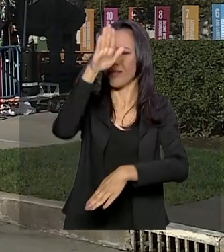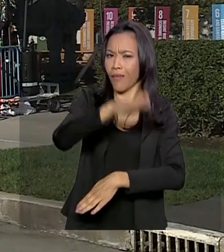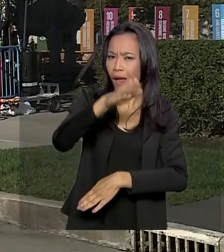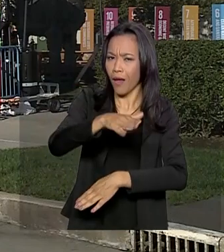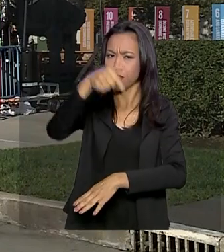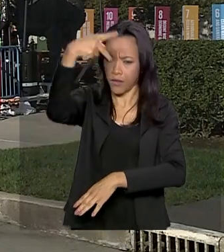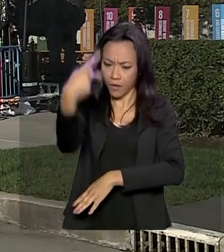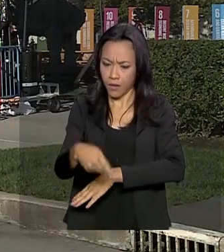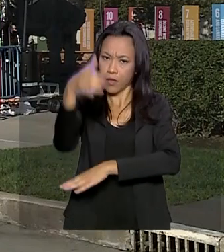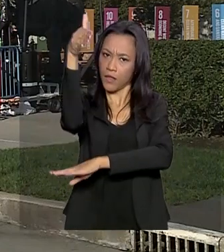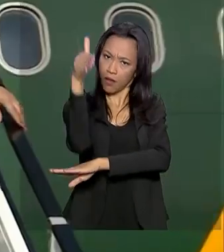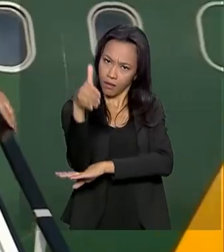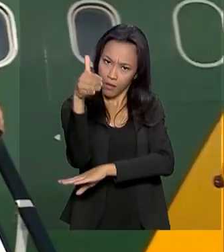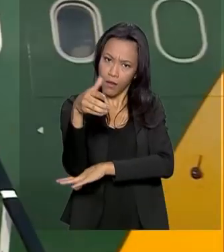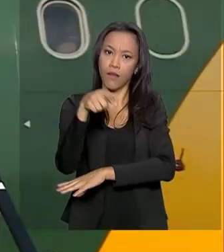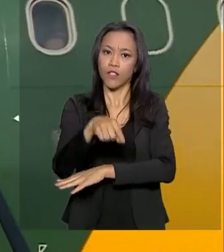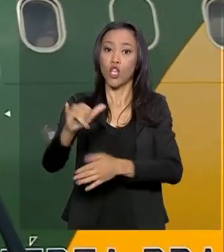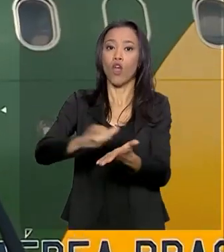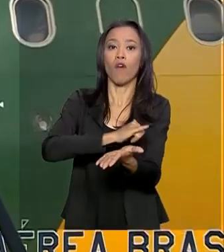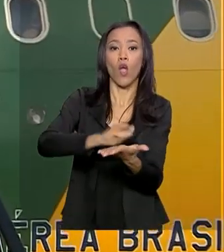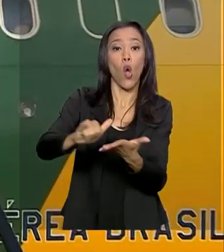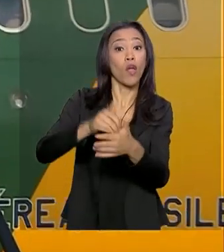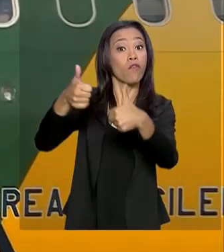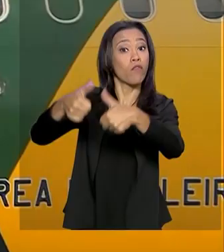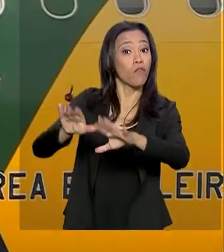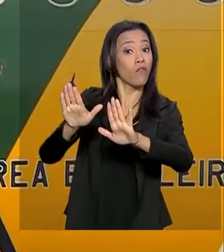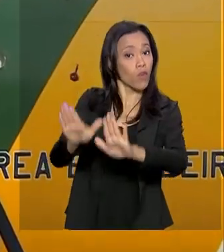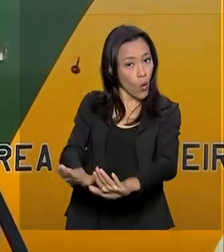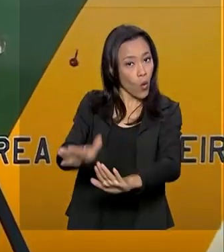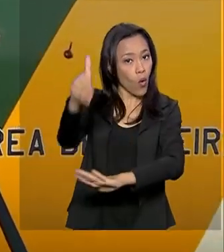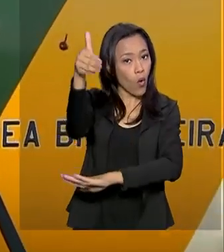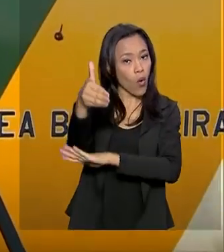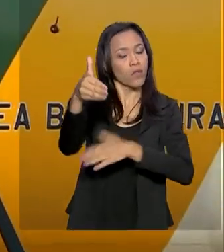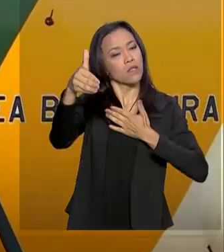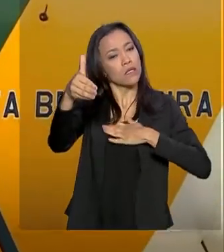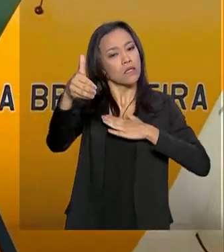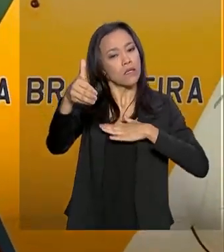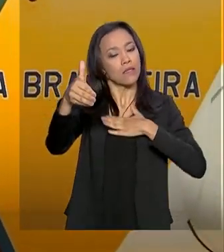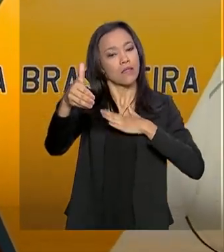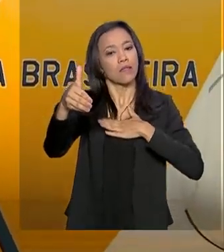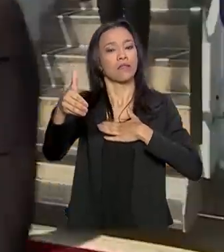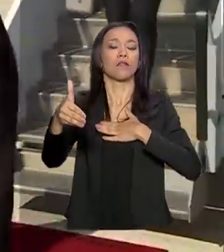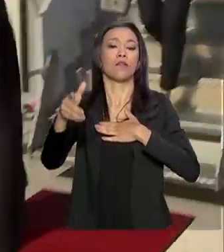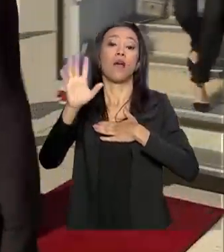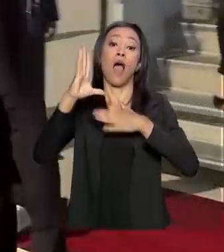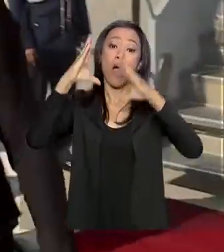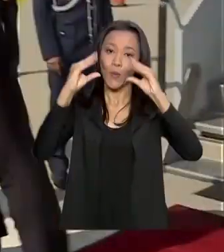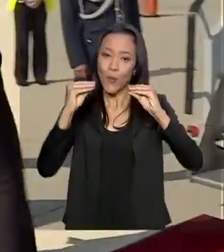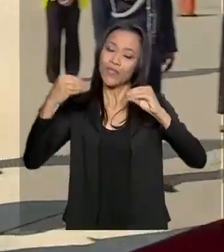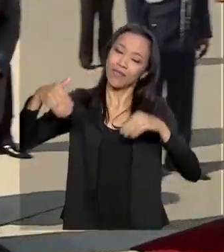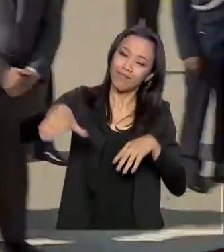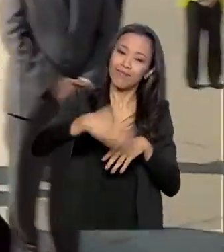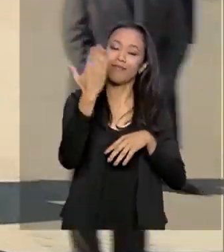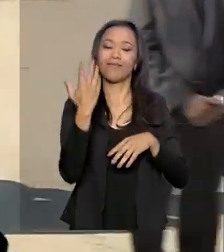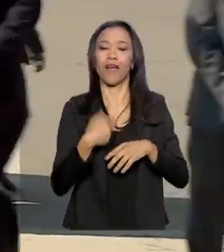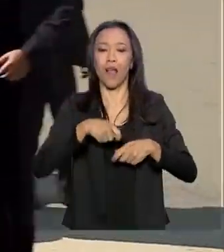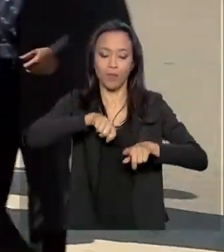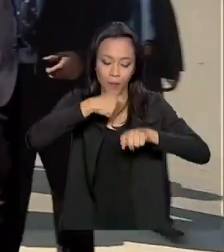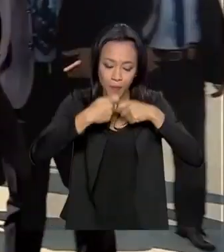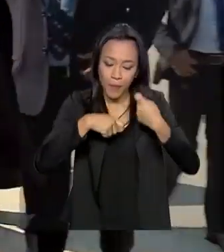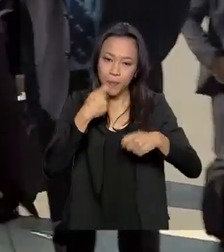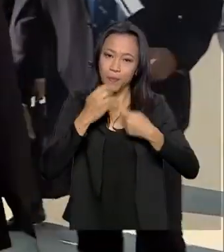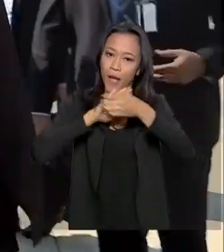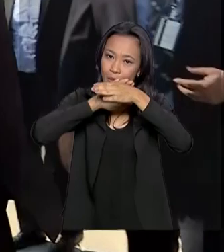york por recomendação médica ele ficou descansando nesse finzinho de tarde e à noite saiu para jantar com a primeira dama